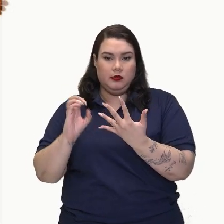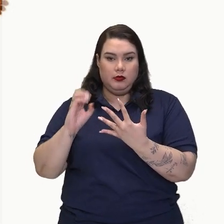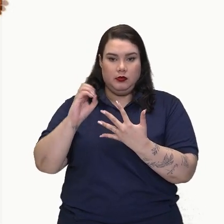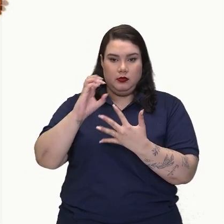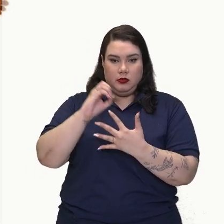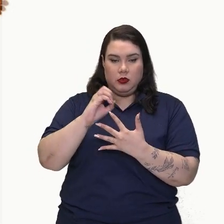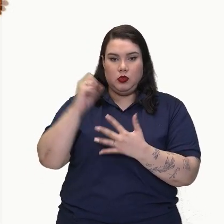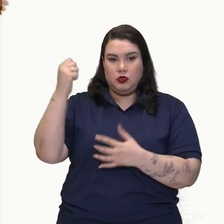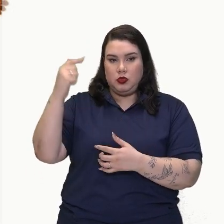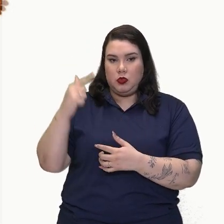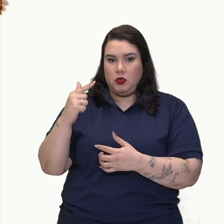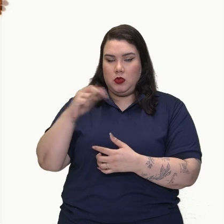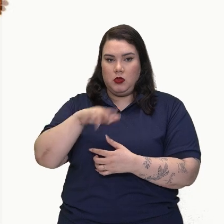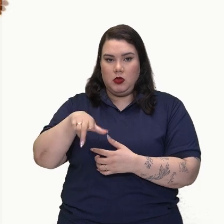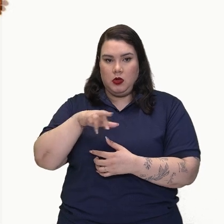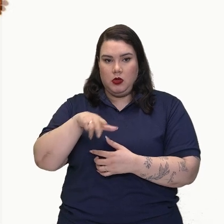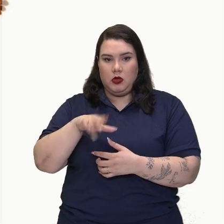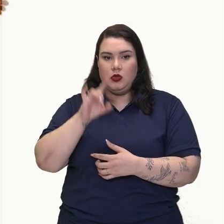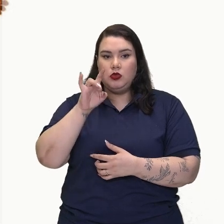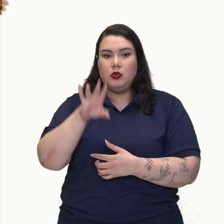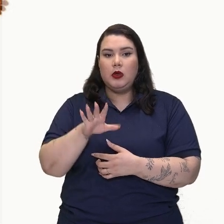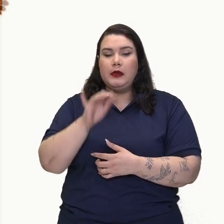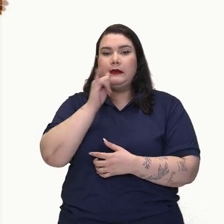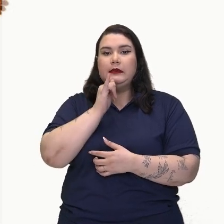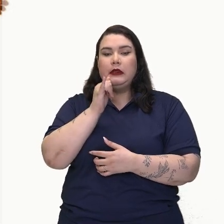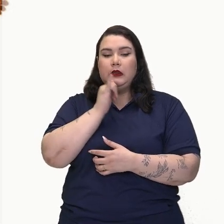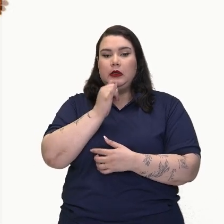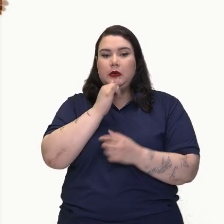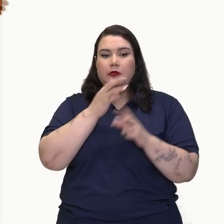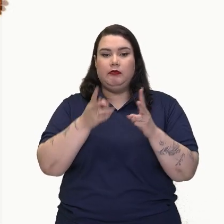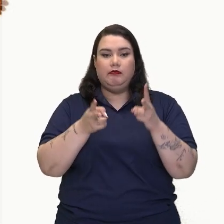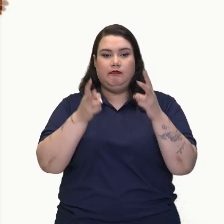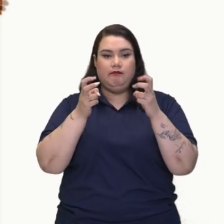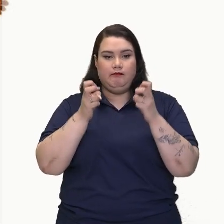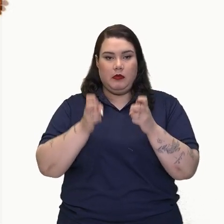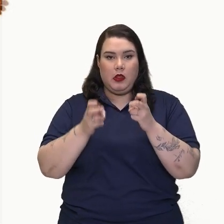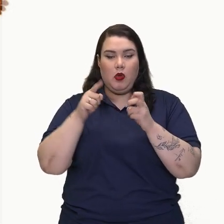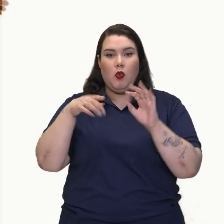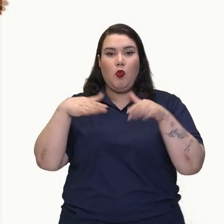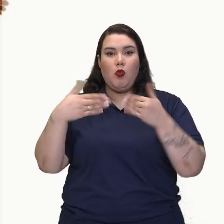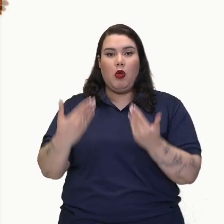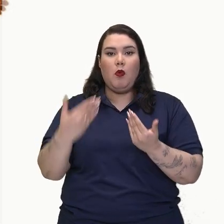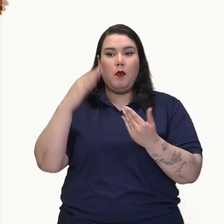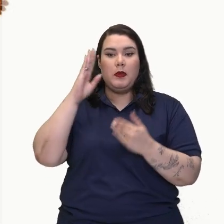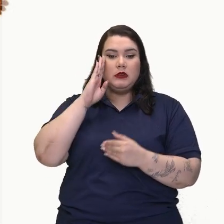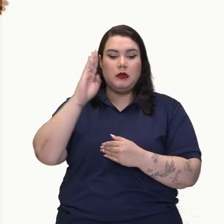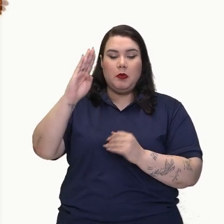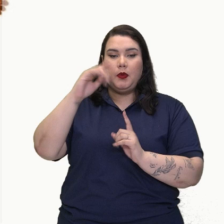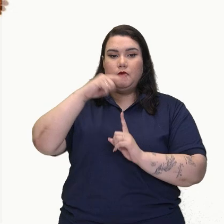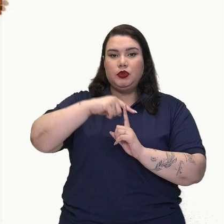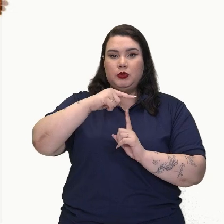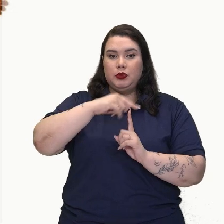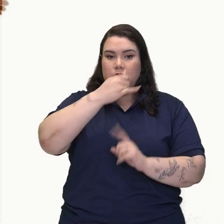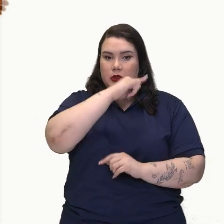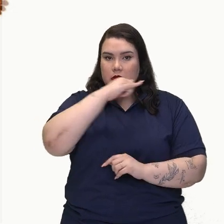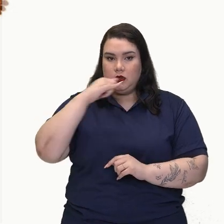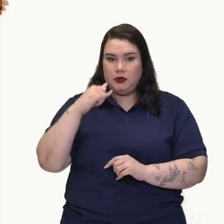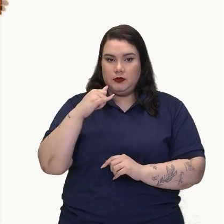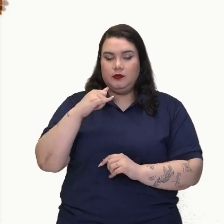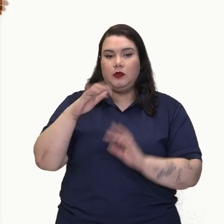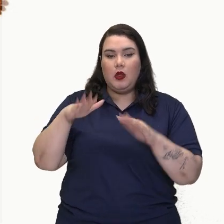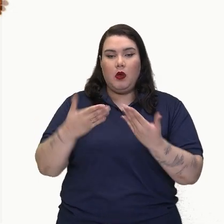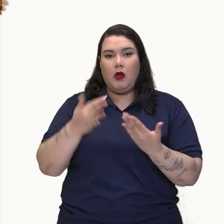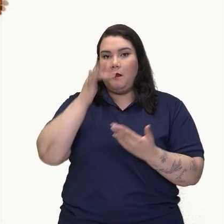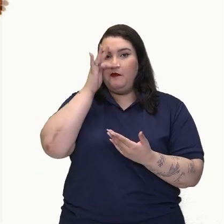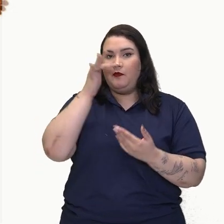com o sol, tá? Esse aqui é só para a gente observar a fonte de energia. Tá? Então, essa planta, para